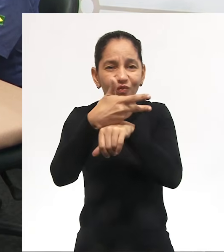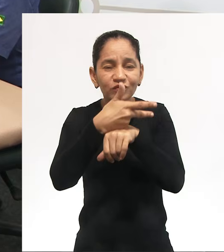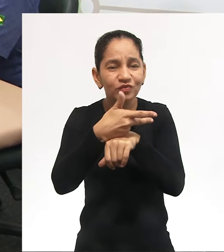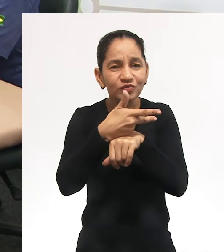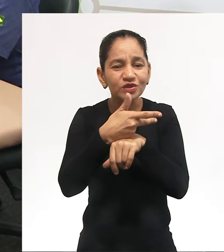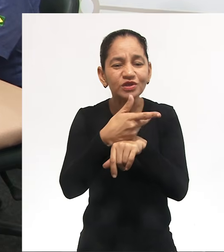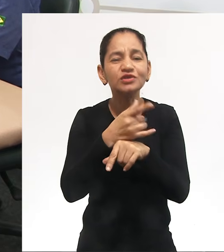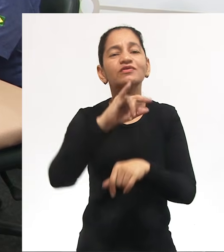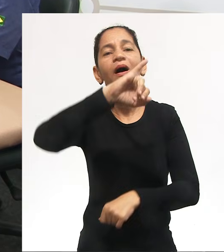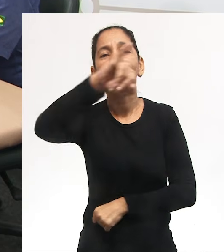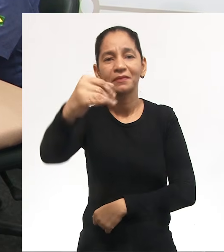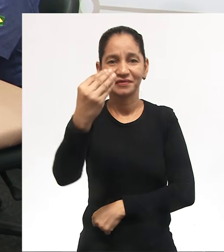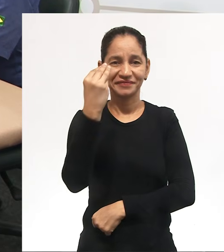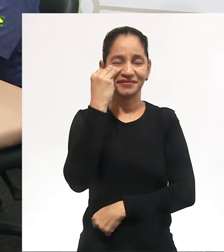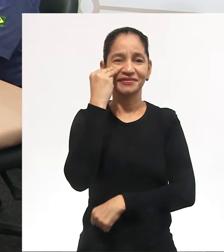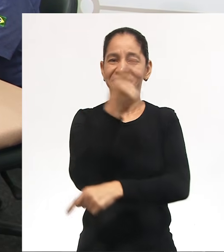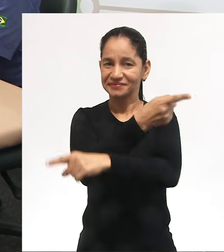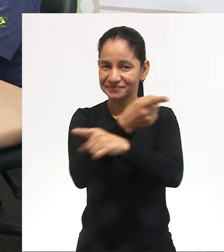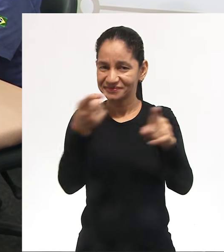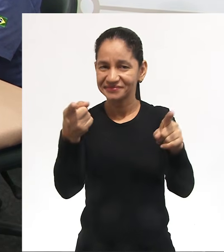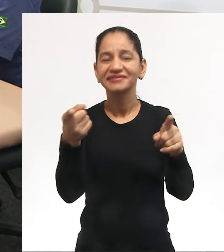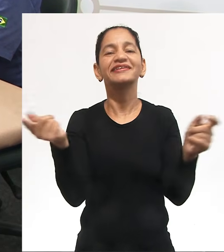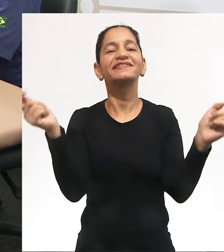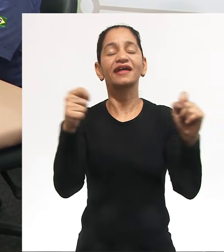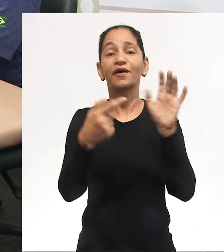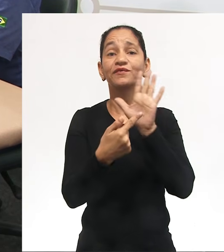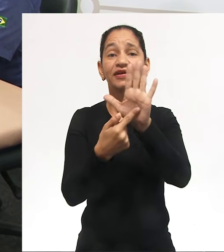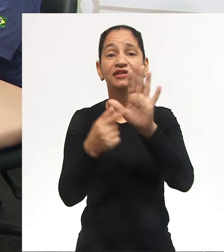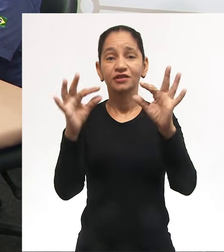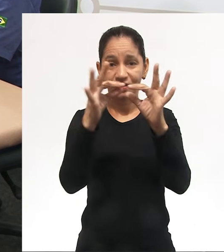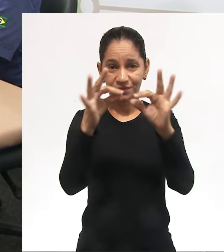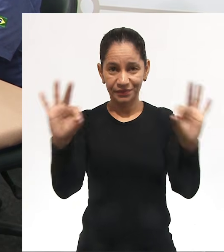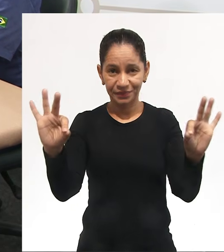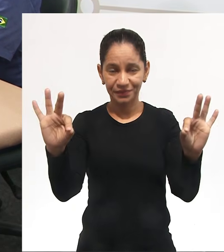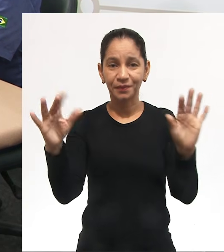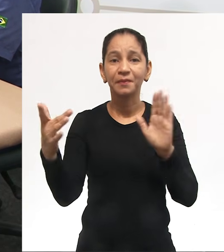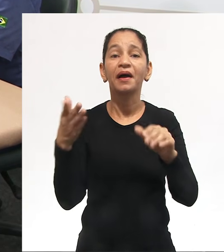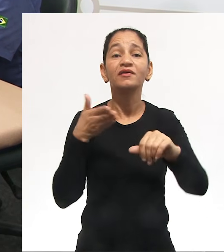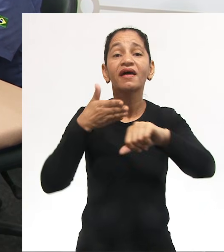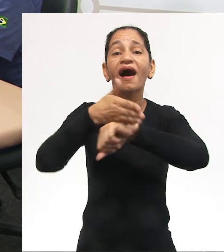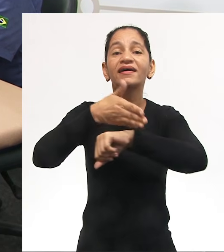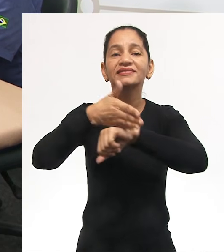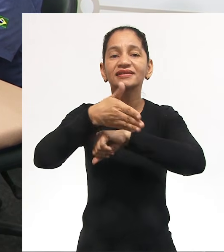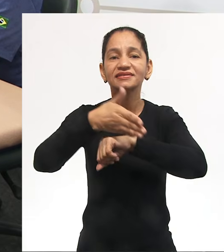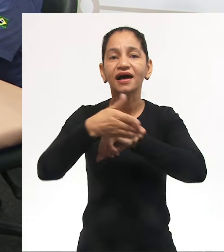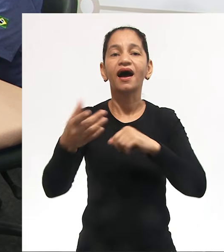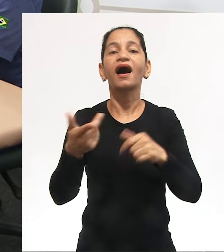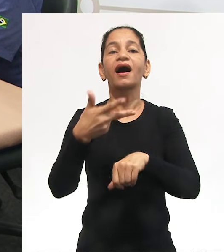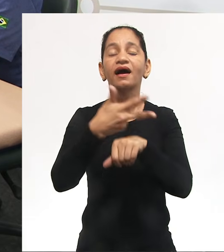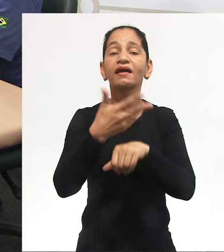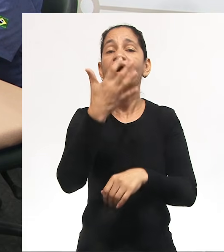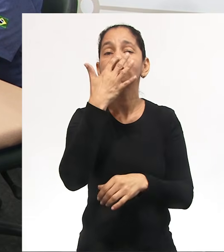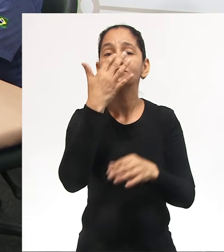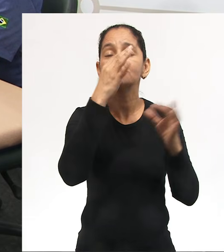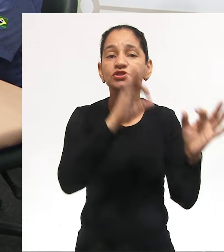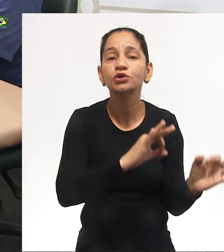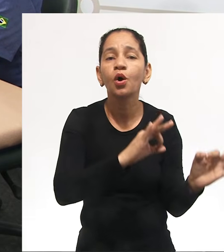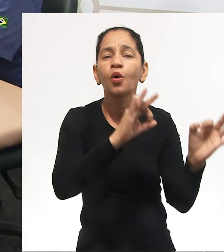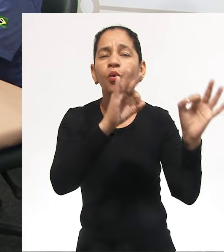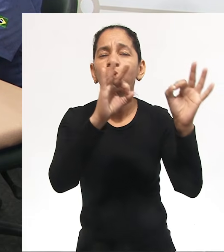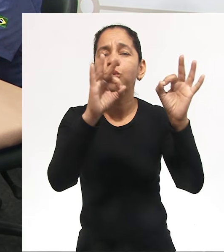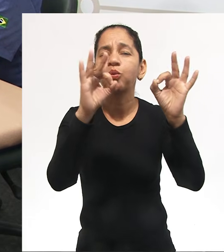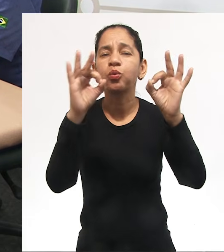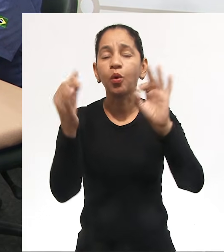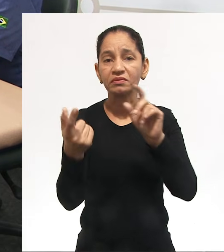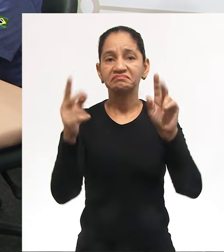de um vídeo, eu já vou aproveitar e falar para o pessoal que a gente vai deixar um link na descrição que eles vão poder ver uma reportagem